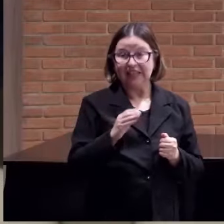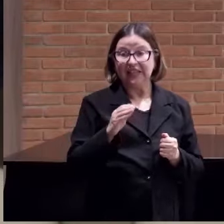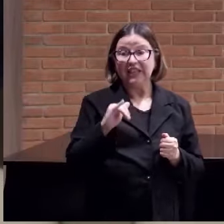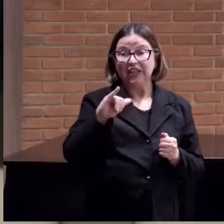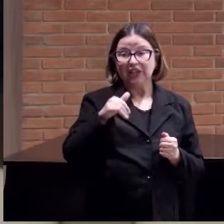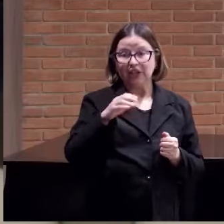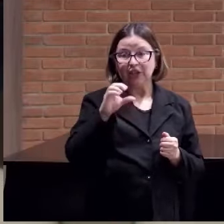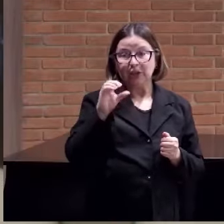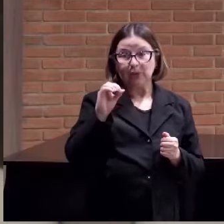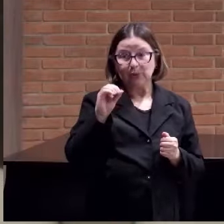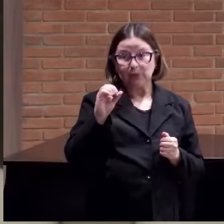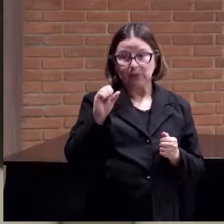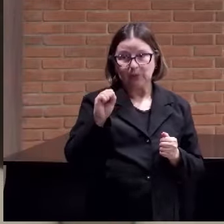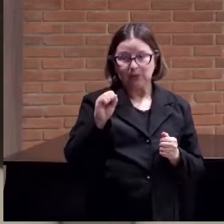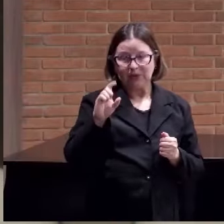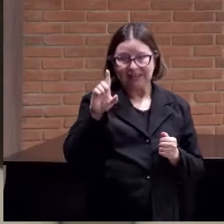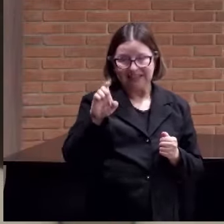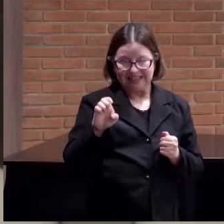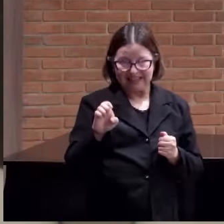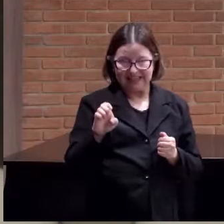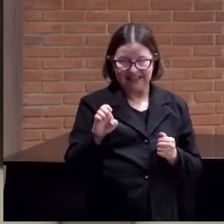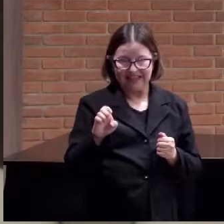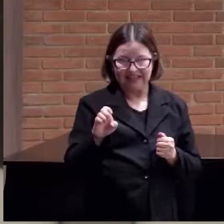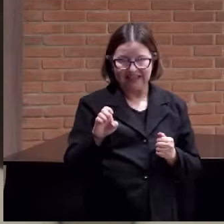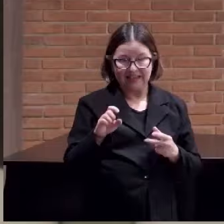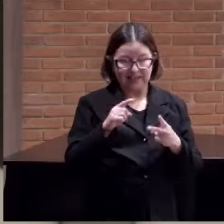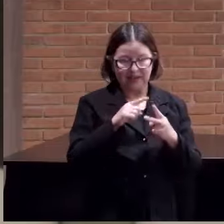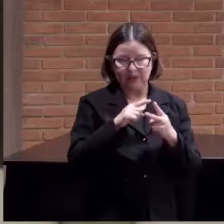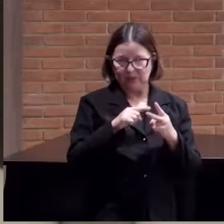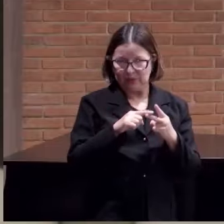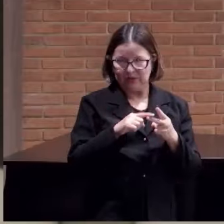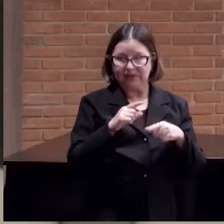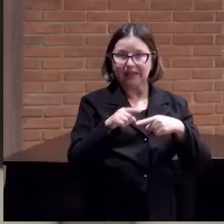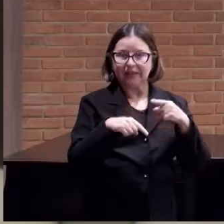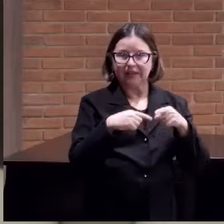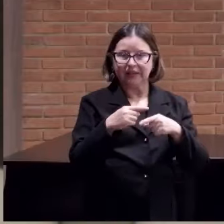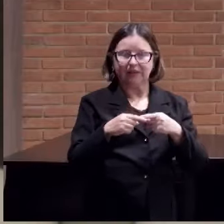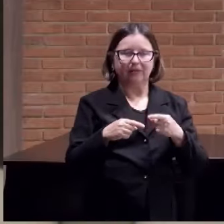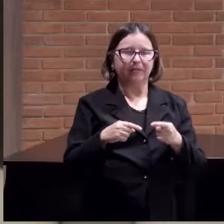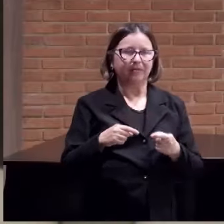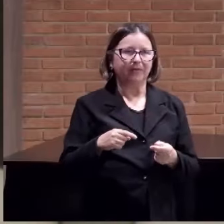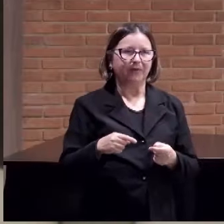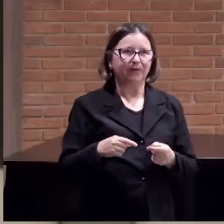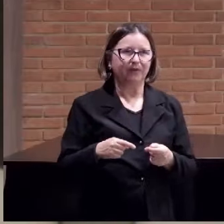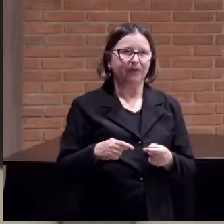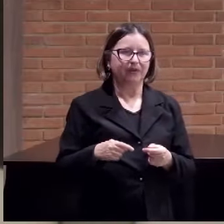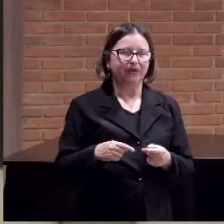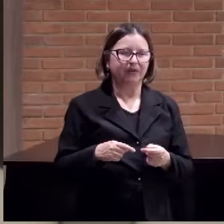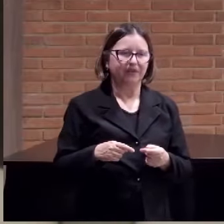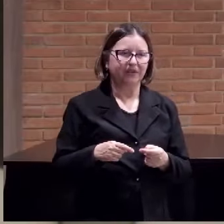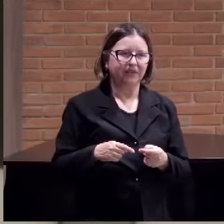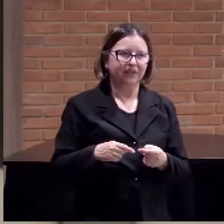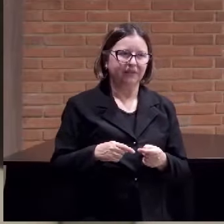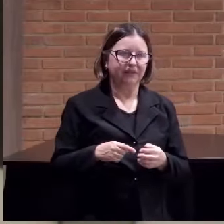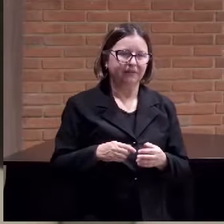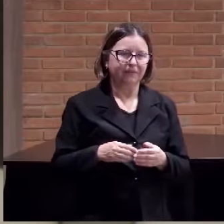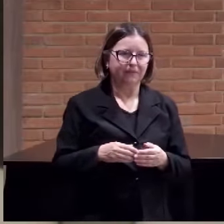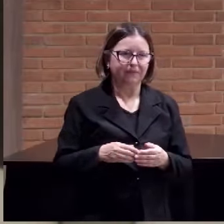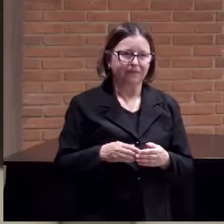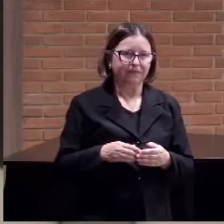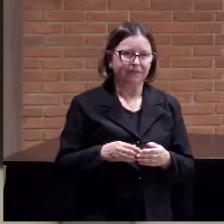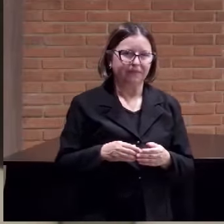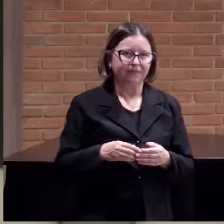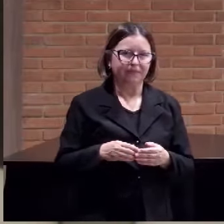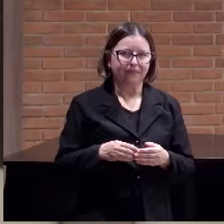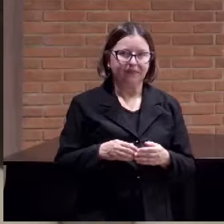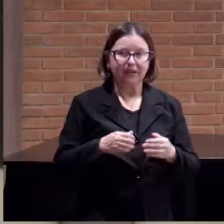Aqueles dois que depois estiveram ali na mira da